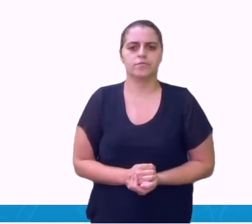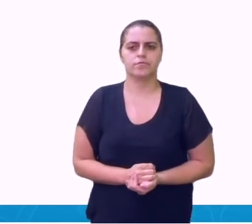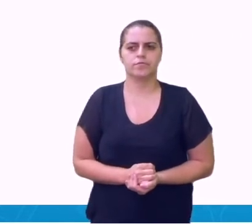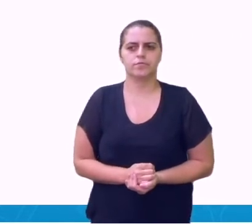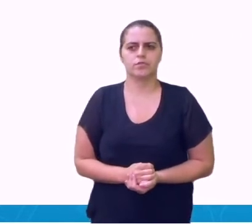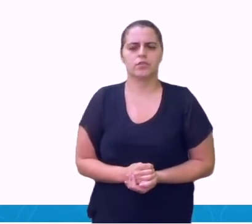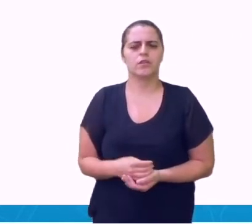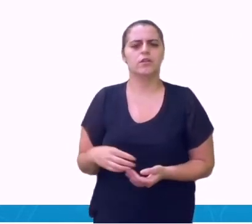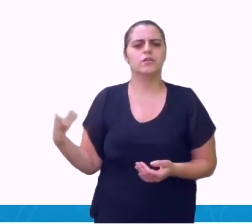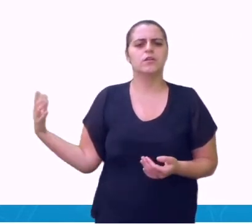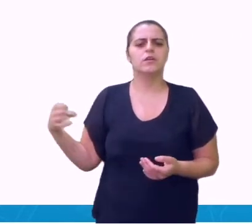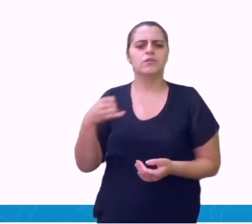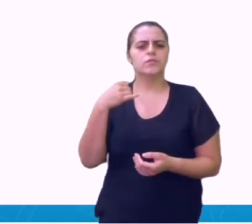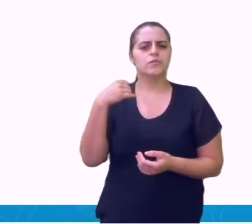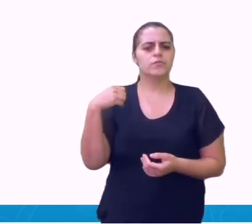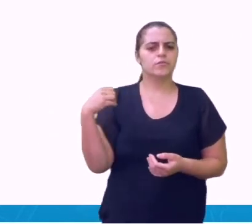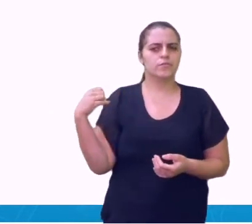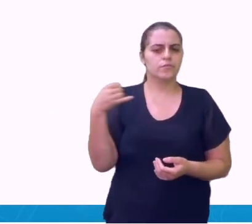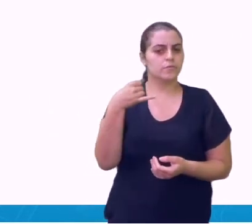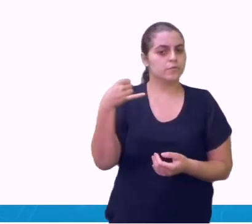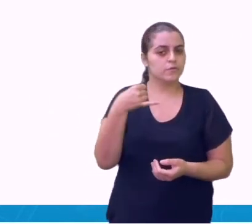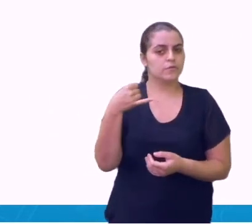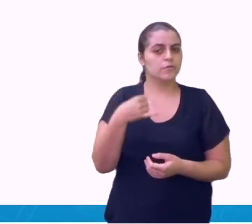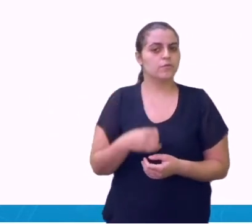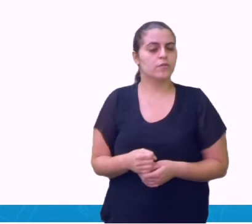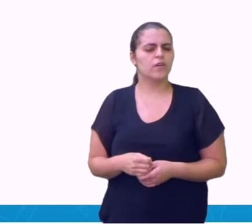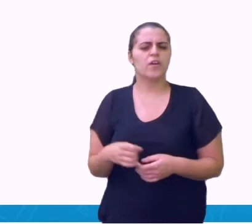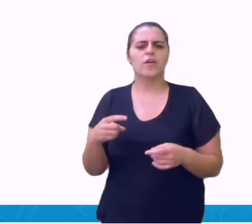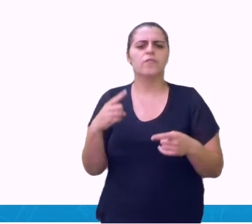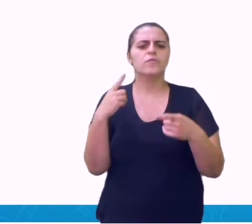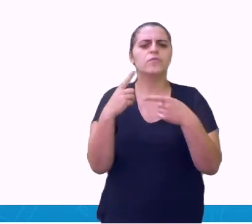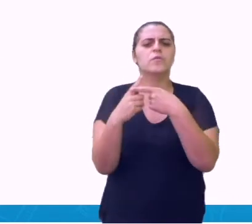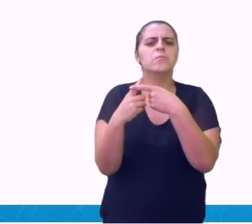Então, na subtração, eu vou somar?